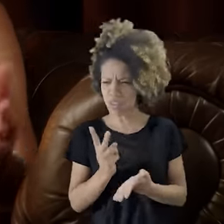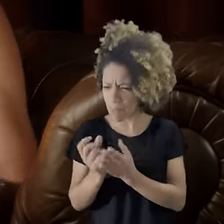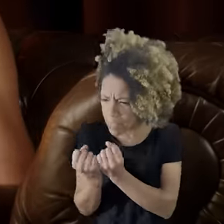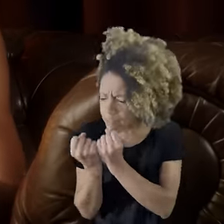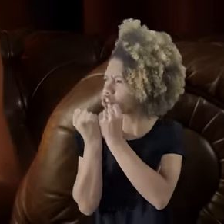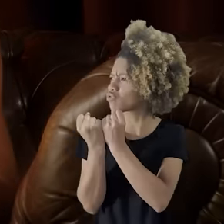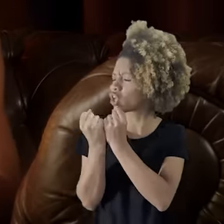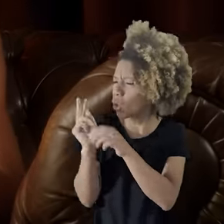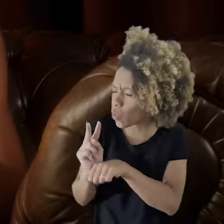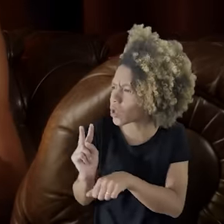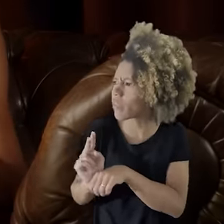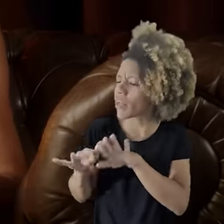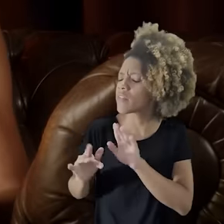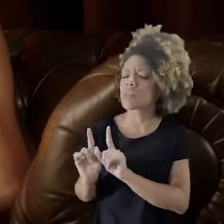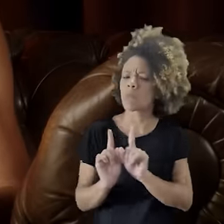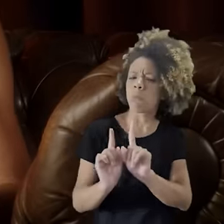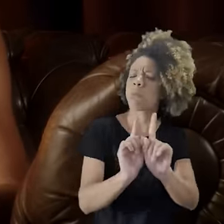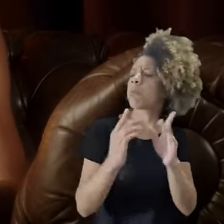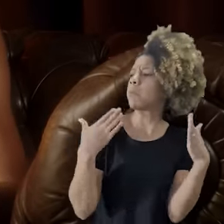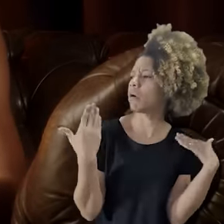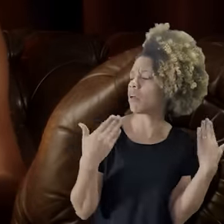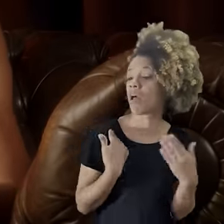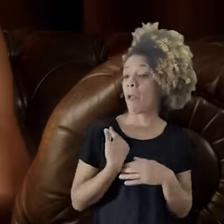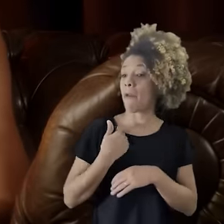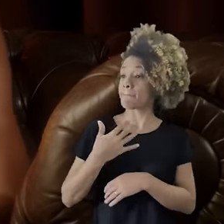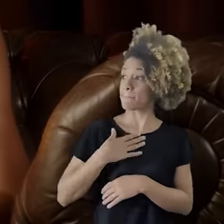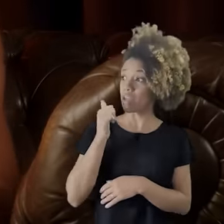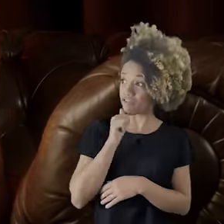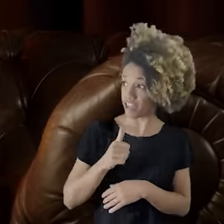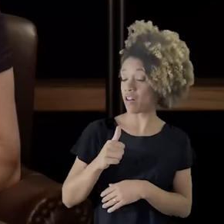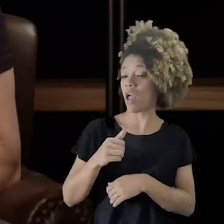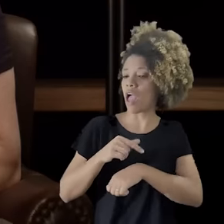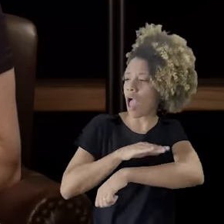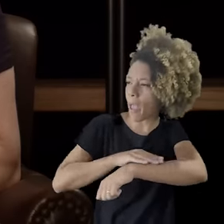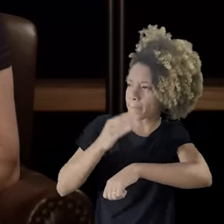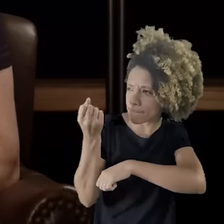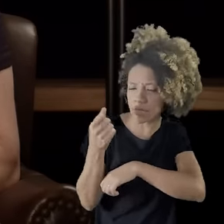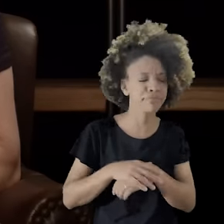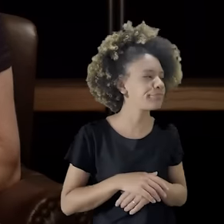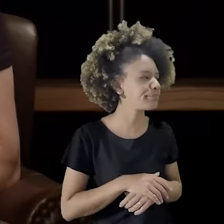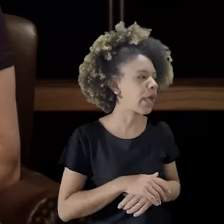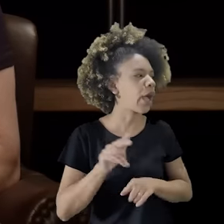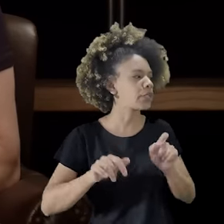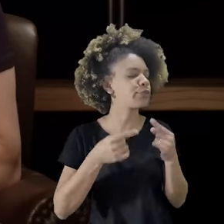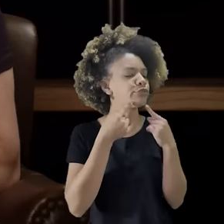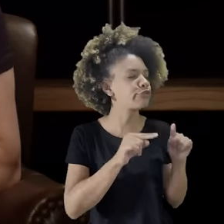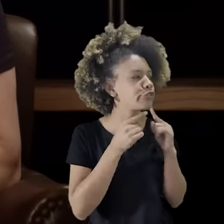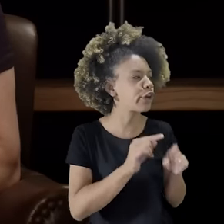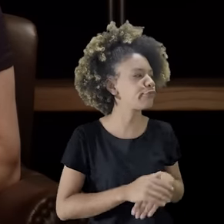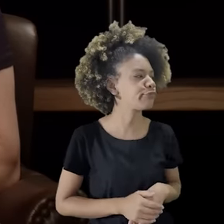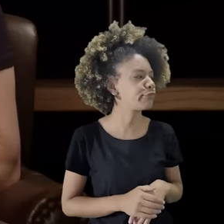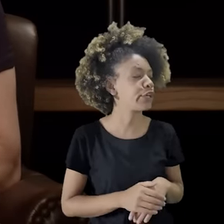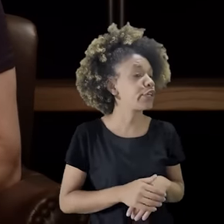defendi ela inclusive às vezes quando eu saia com ela minha filha é bem branquinha o pessoal olhava parecia que quem te criticou foi